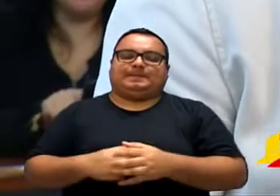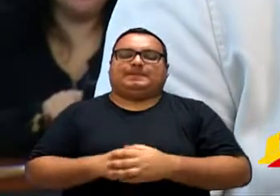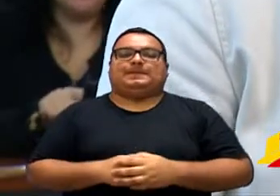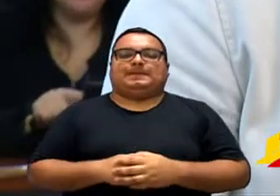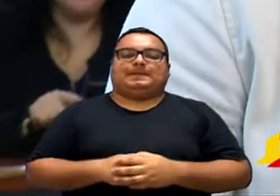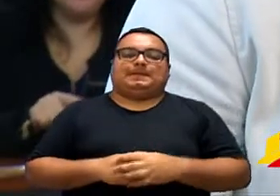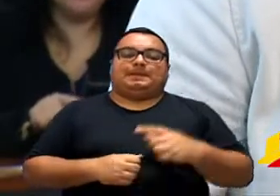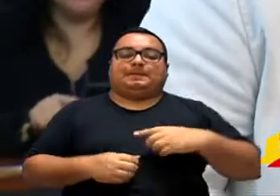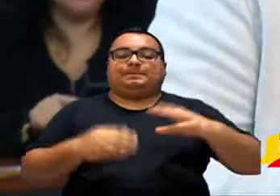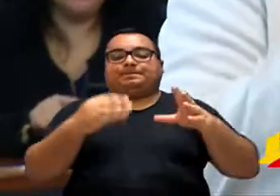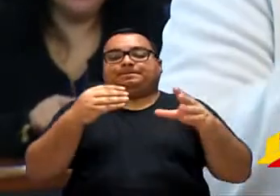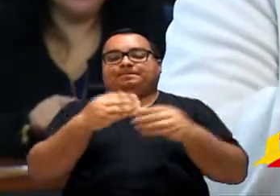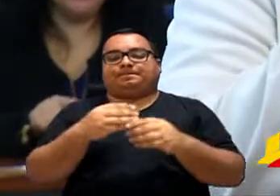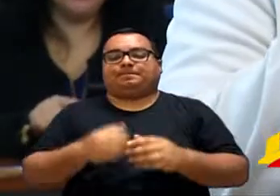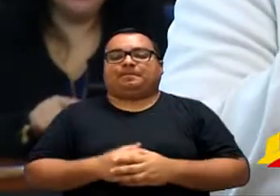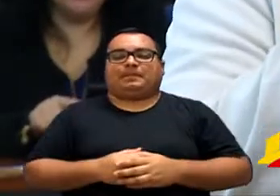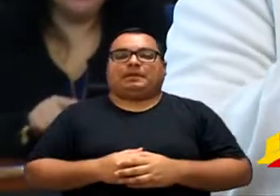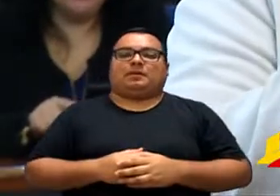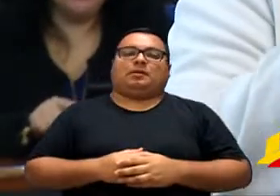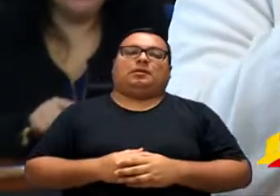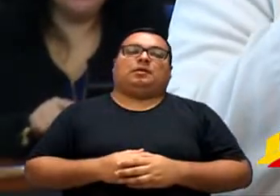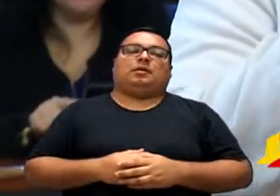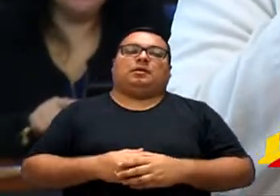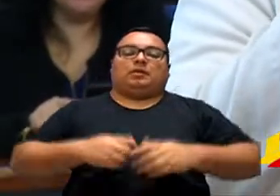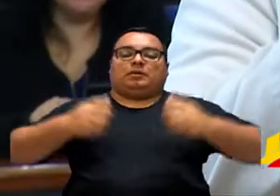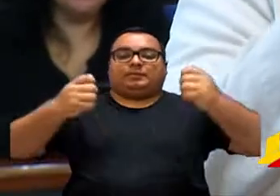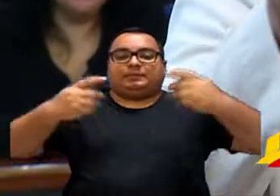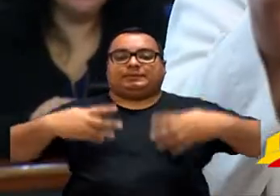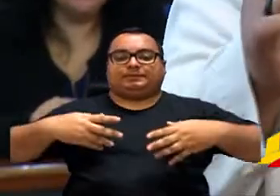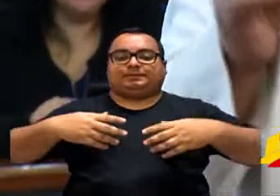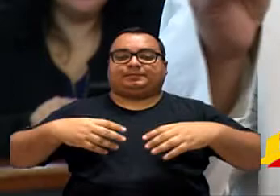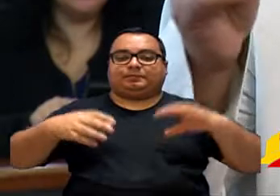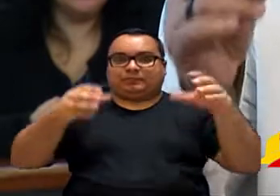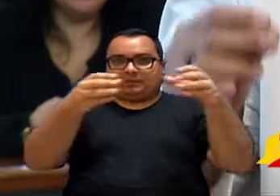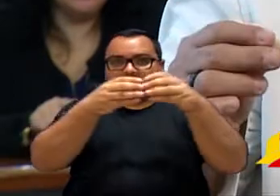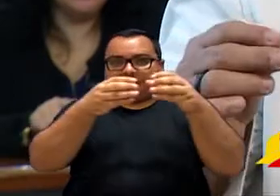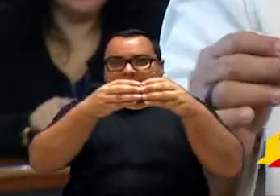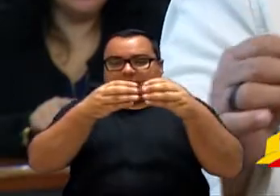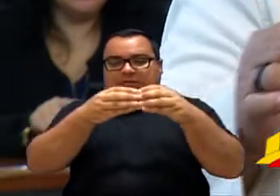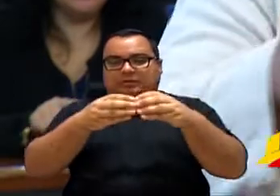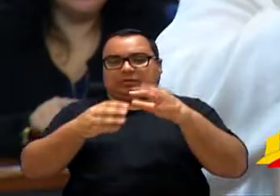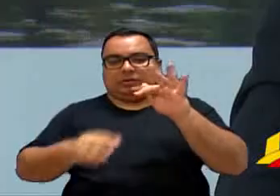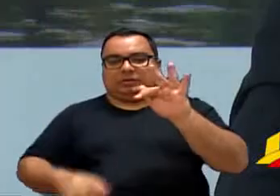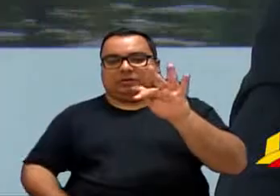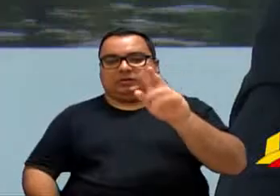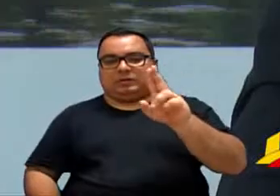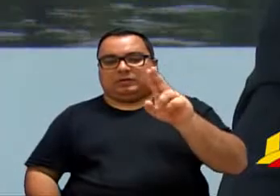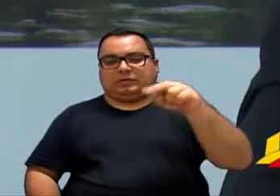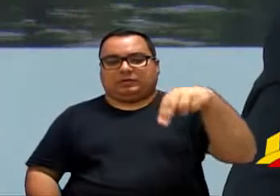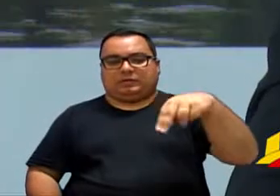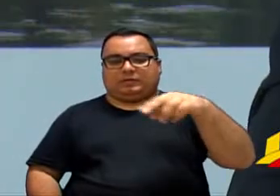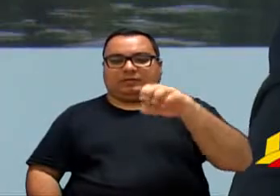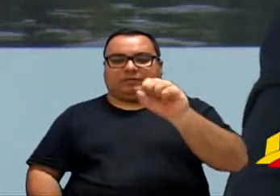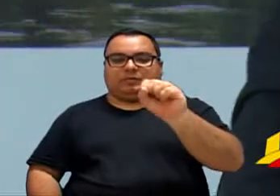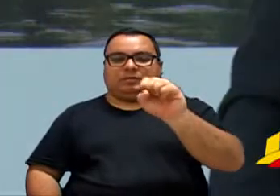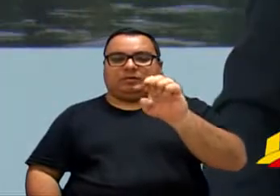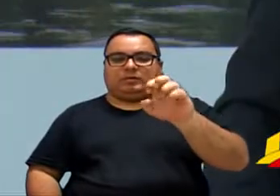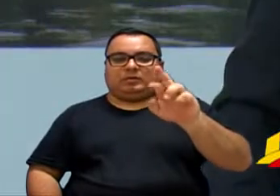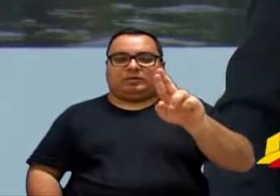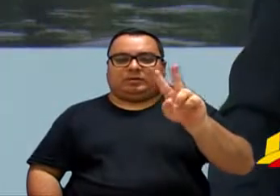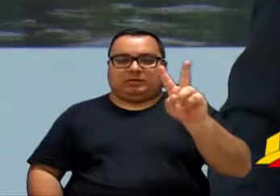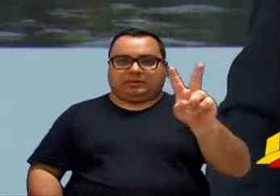Luiz Santos Deixa claro que nós estamos falando sério e assistência à saúde administração serve